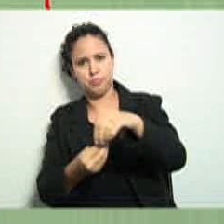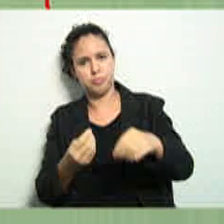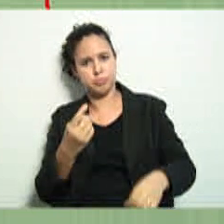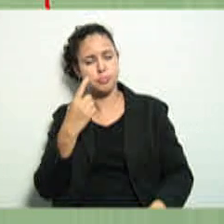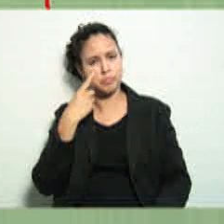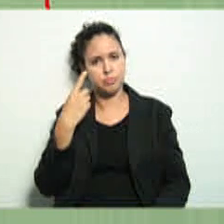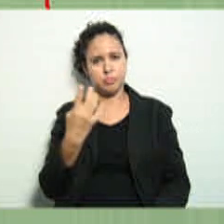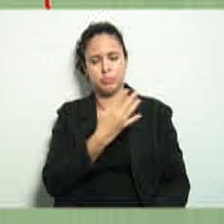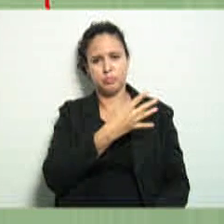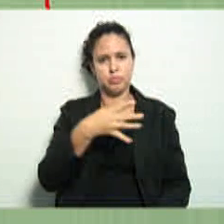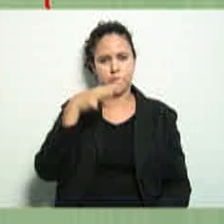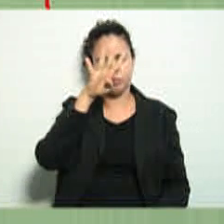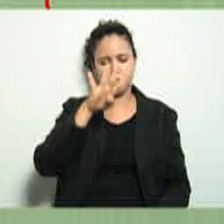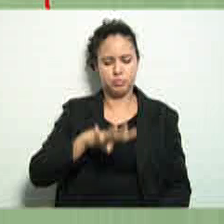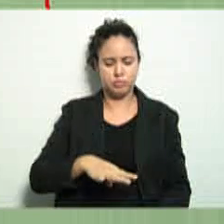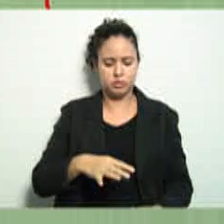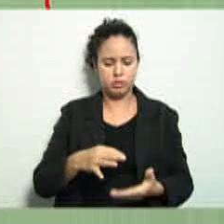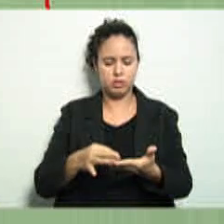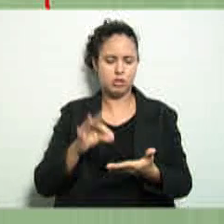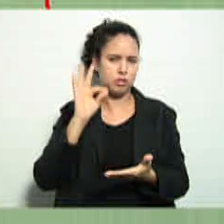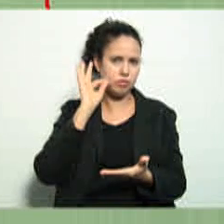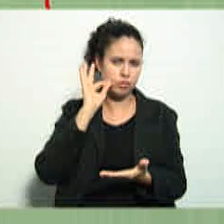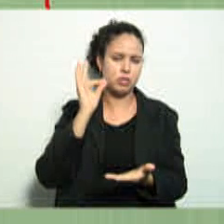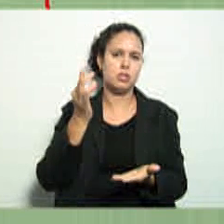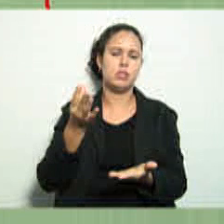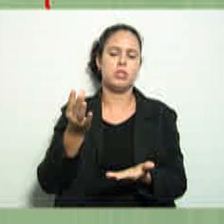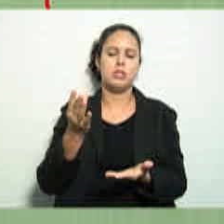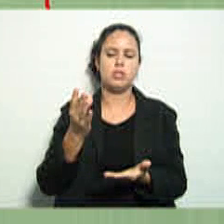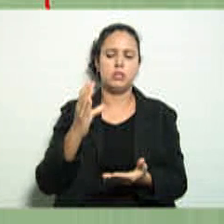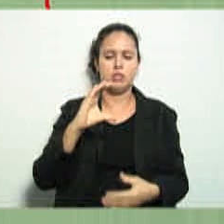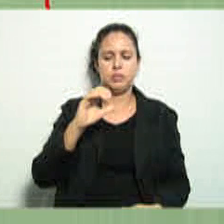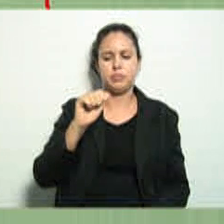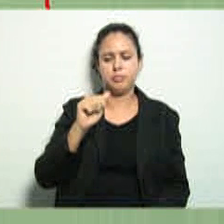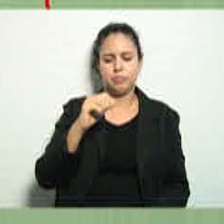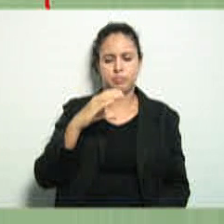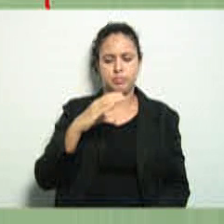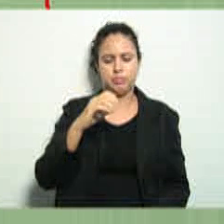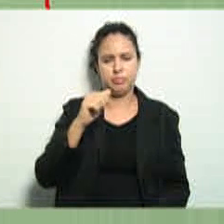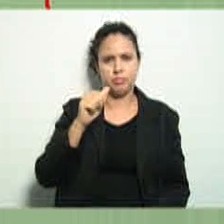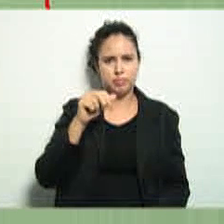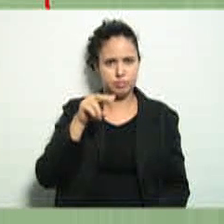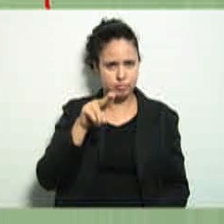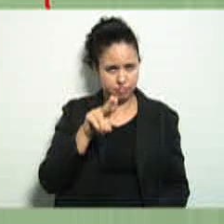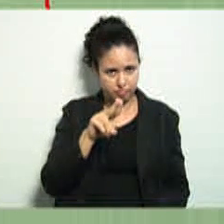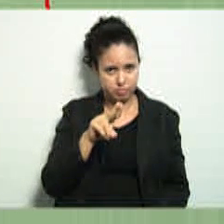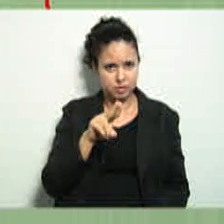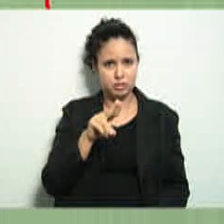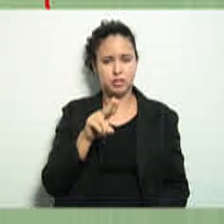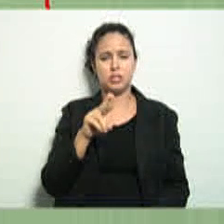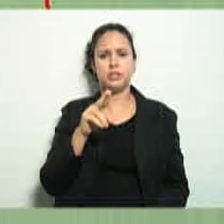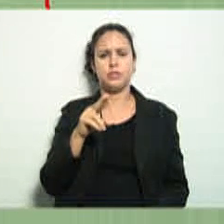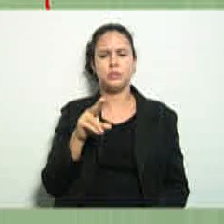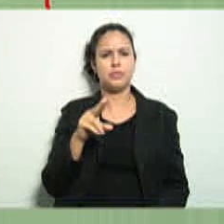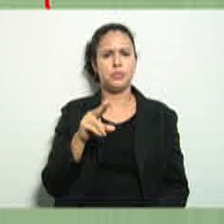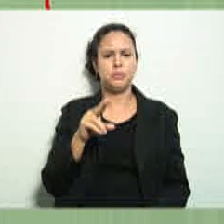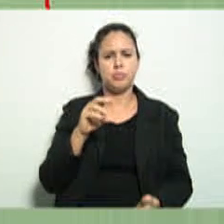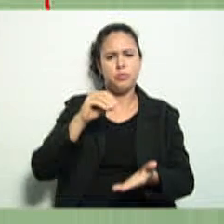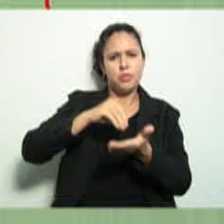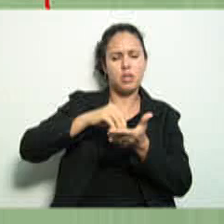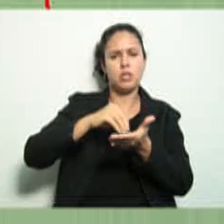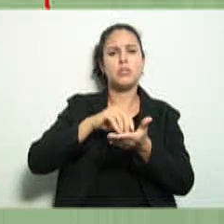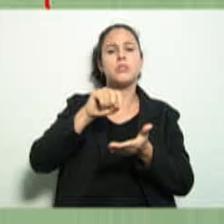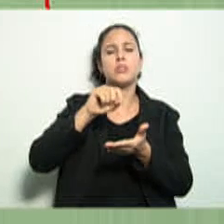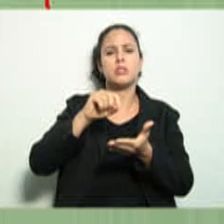em grão, né? A soja em grão, nenhum produto aqui é beneficiado. Perfeito? Então a gente percebe um